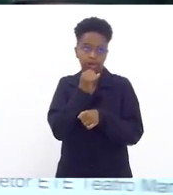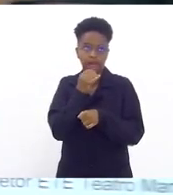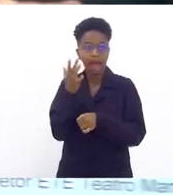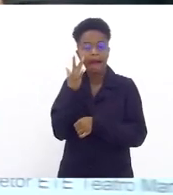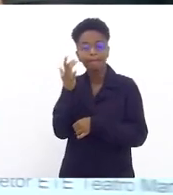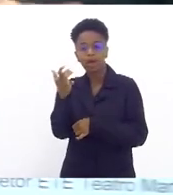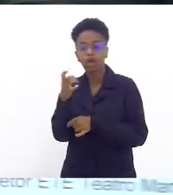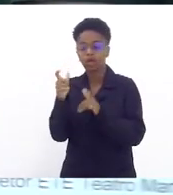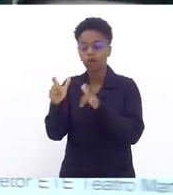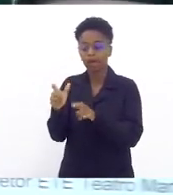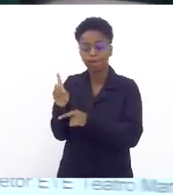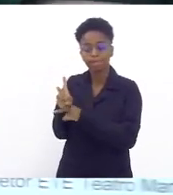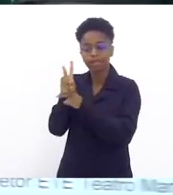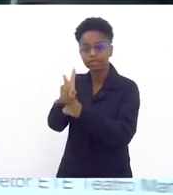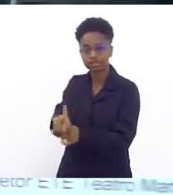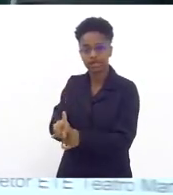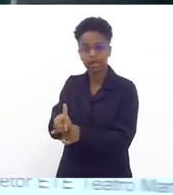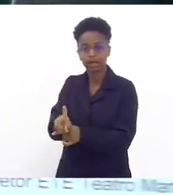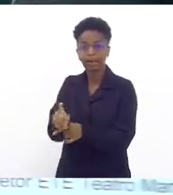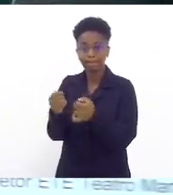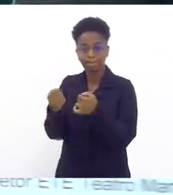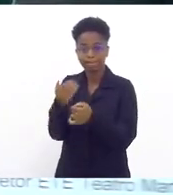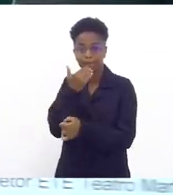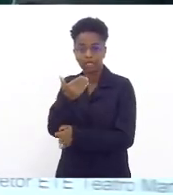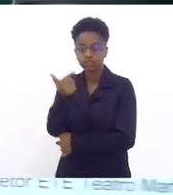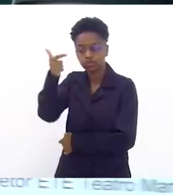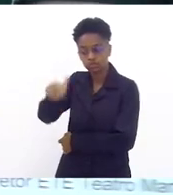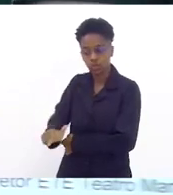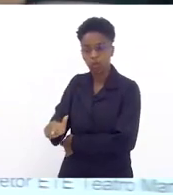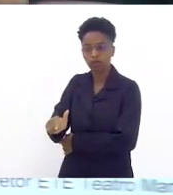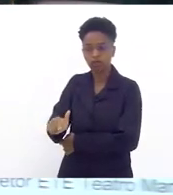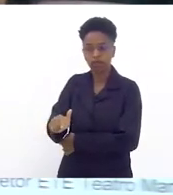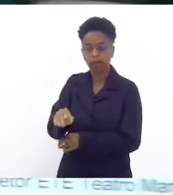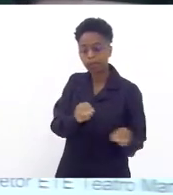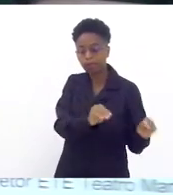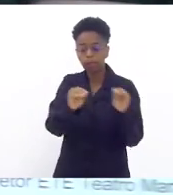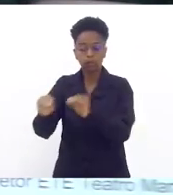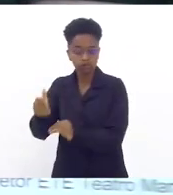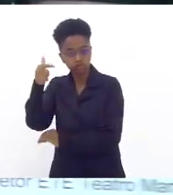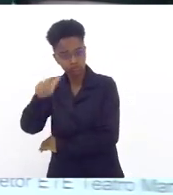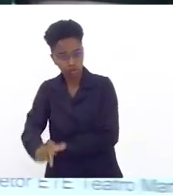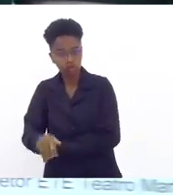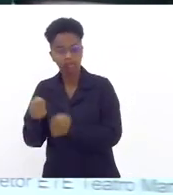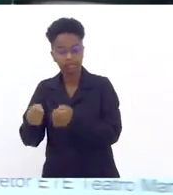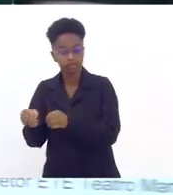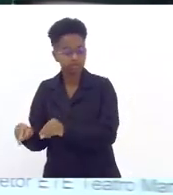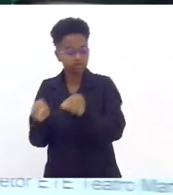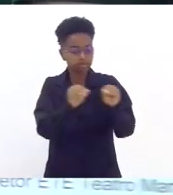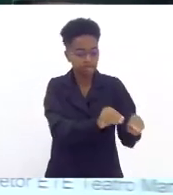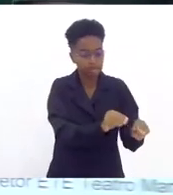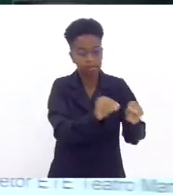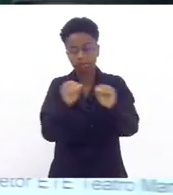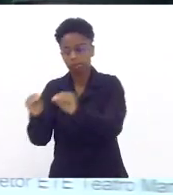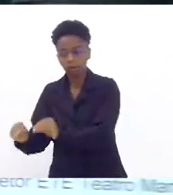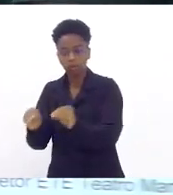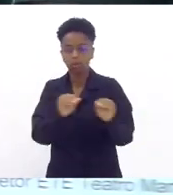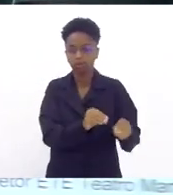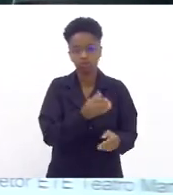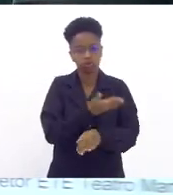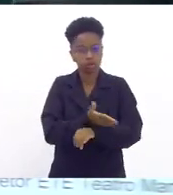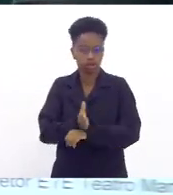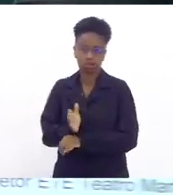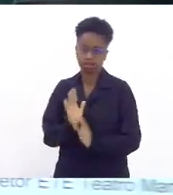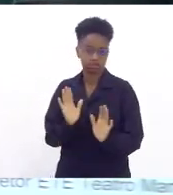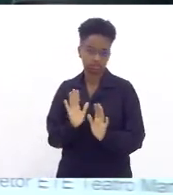cedido temporariamente reivindicar retomada e eles ficarem de novo tendo que se deslocar para outra Unidade